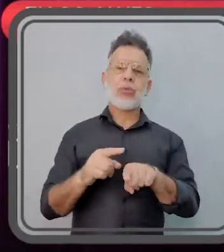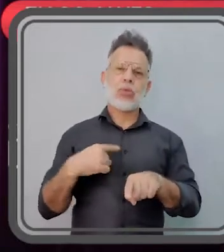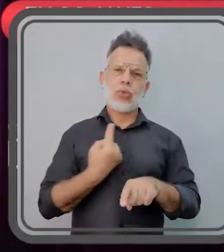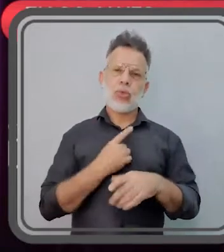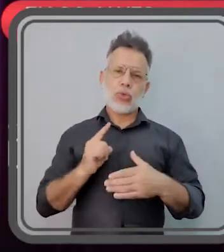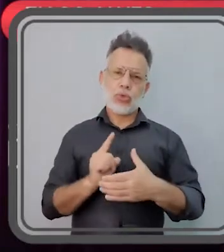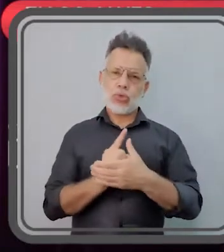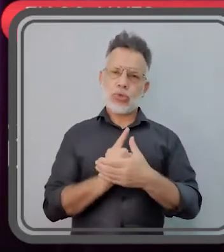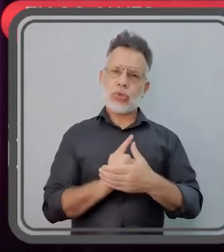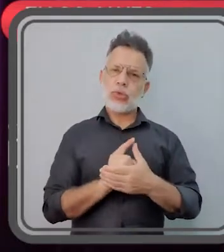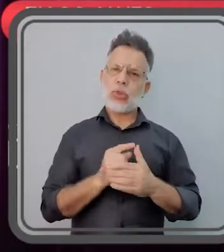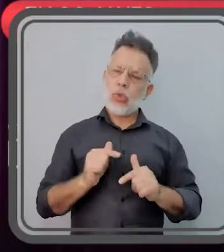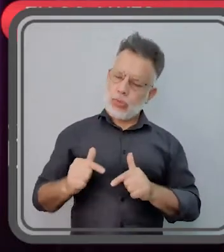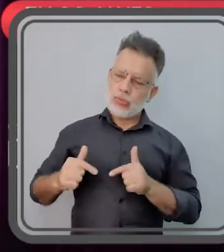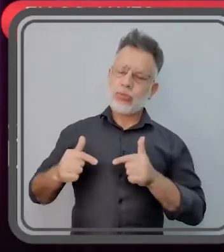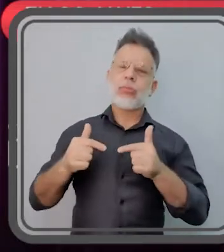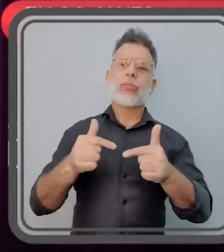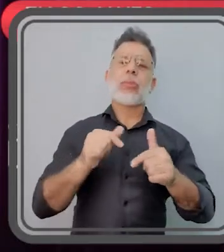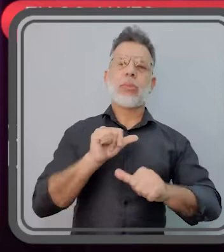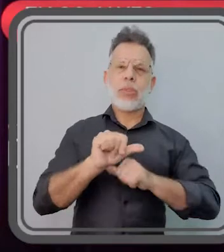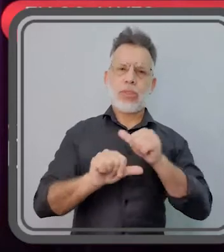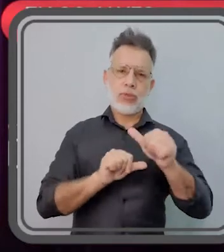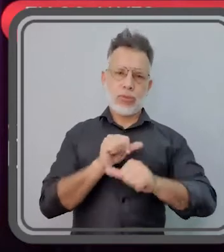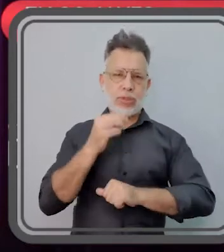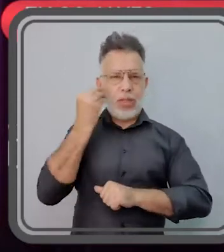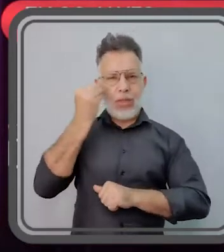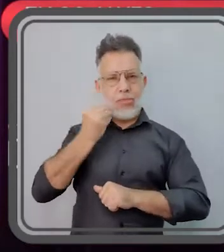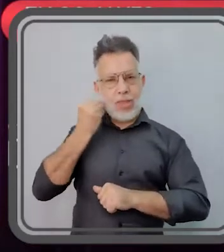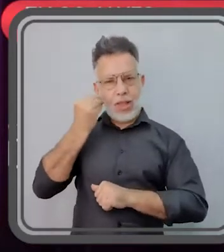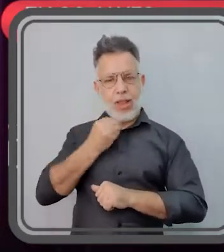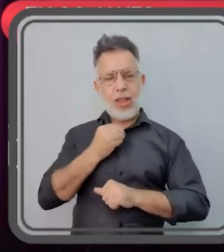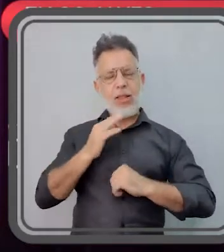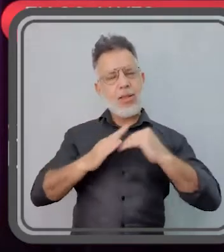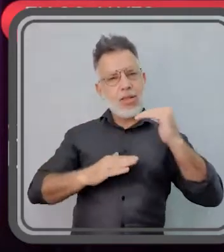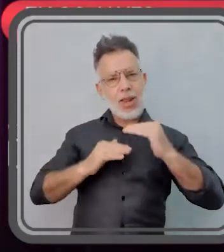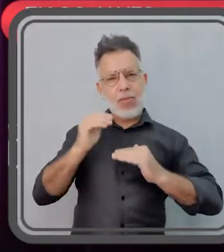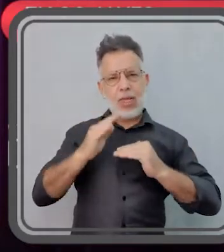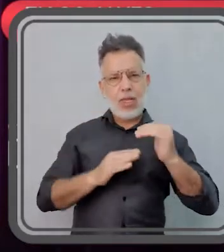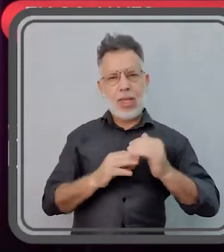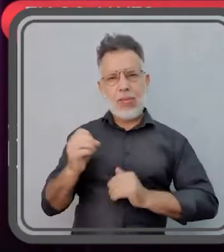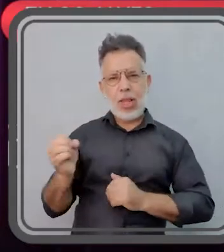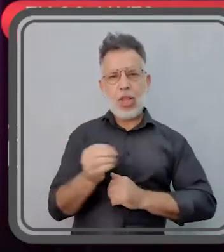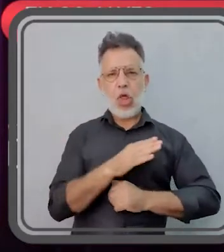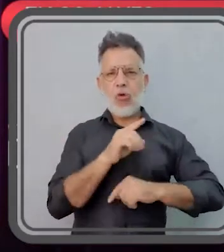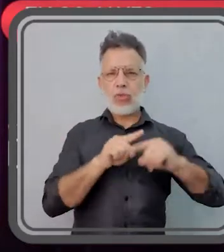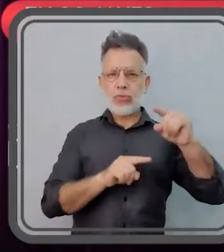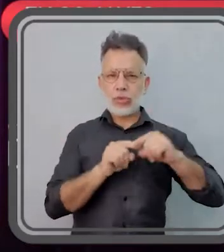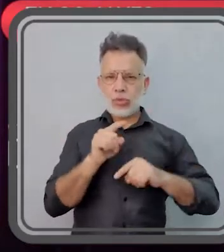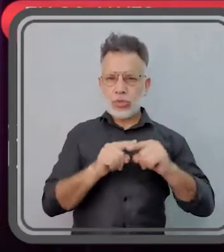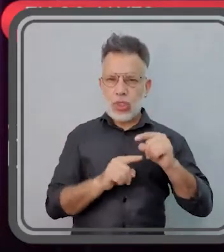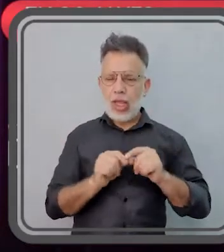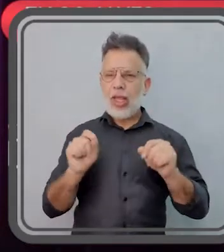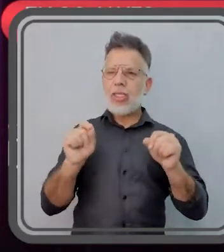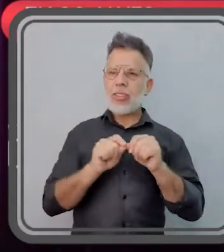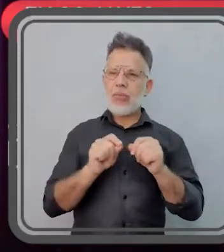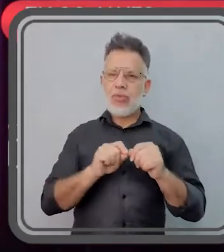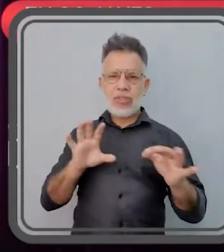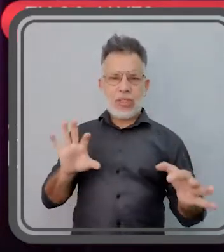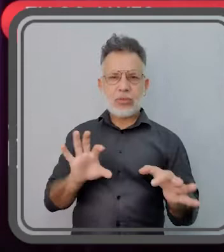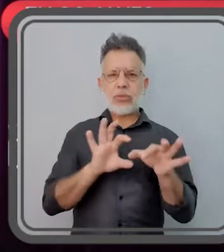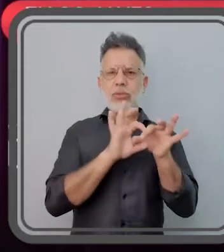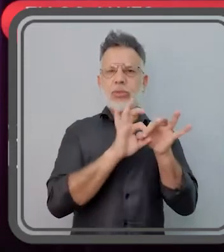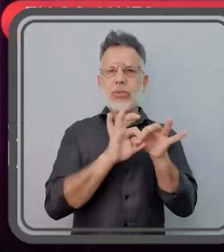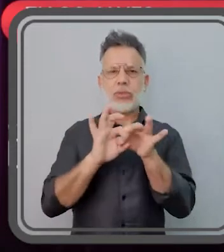de growth and transformation. E estamos criando para novos produtos, estamos fazendo modernização